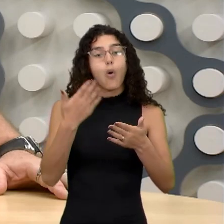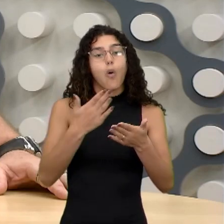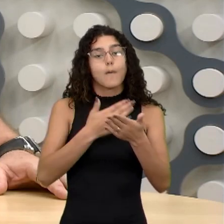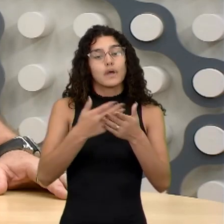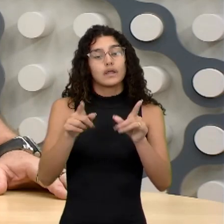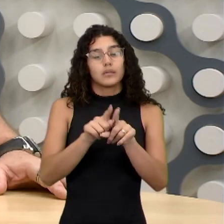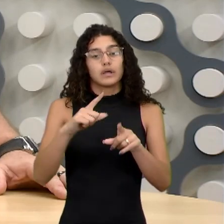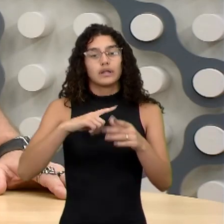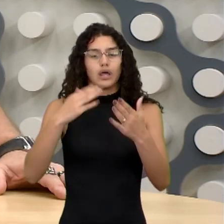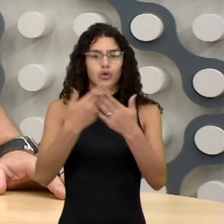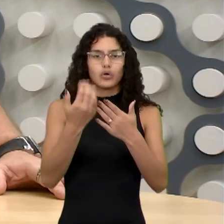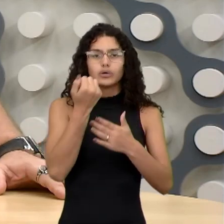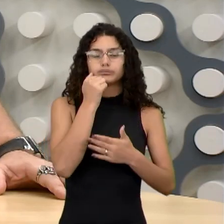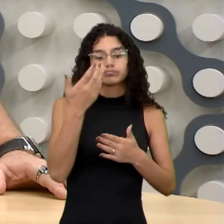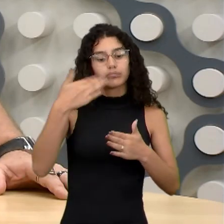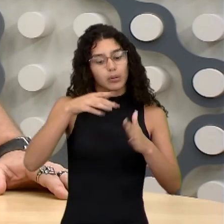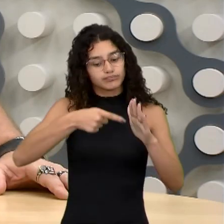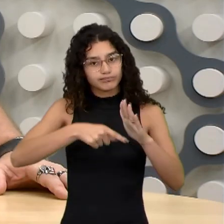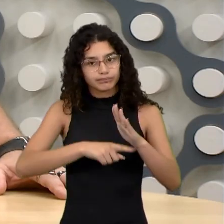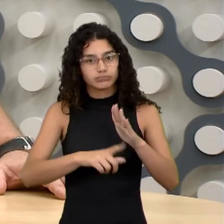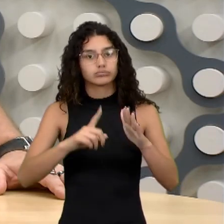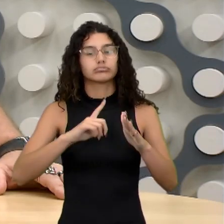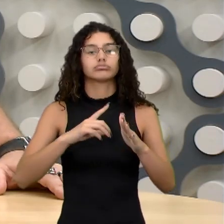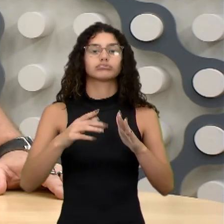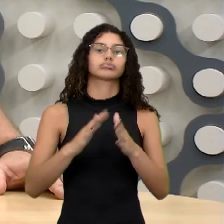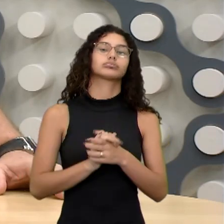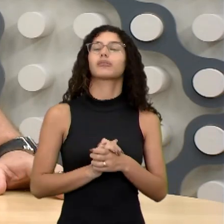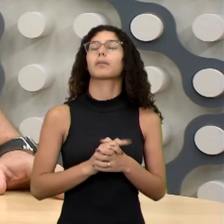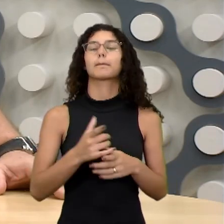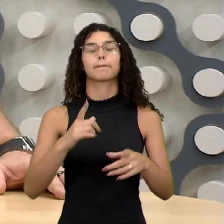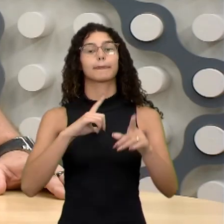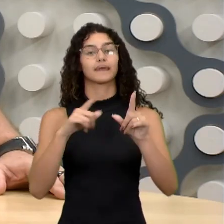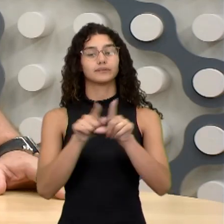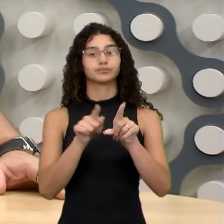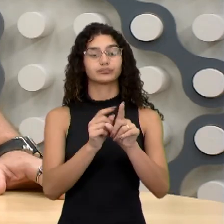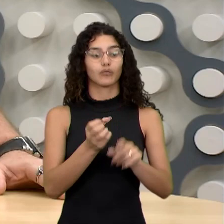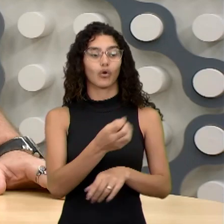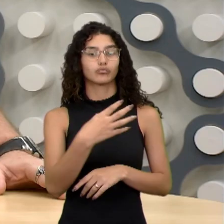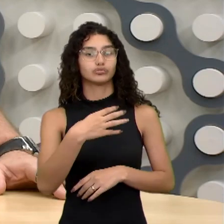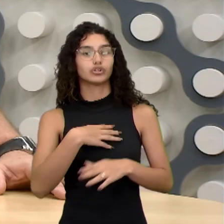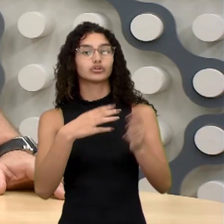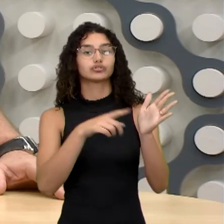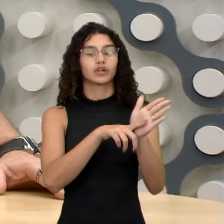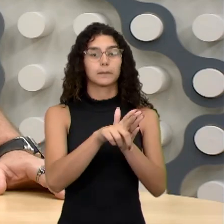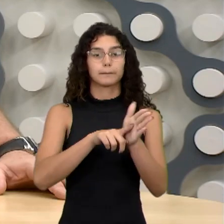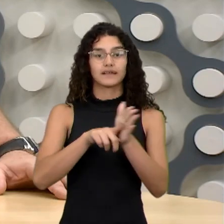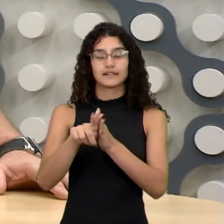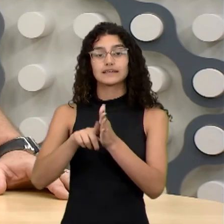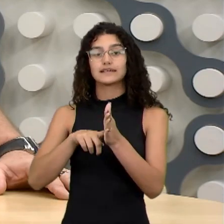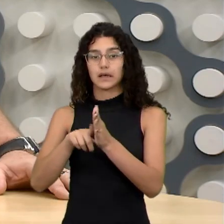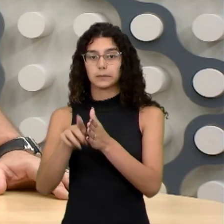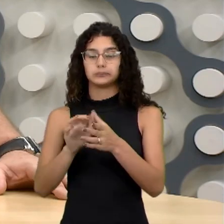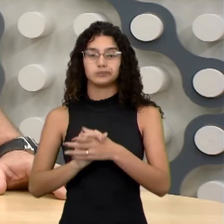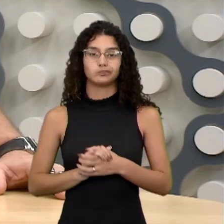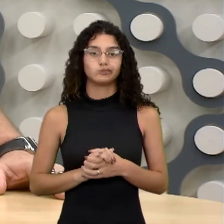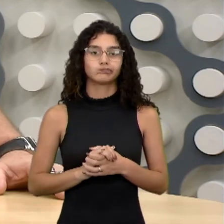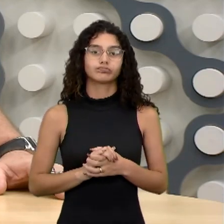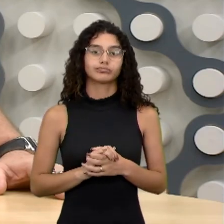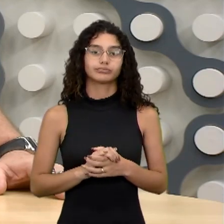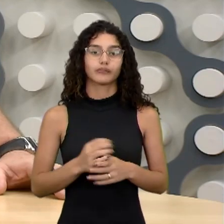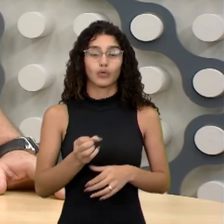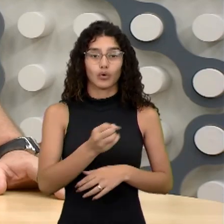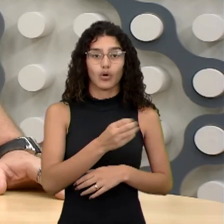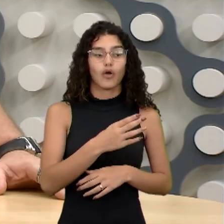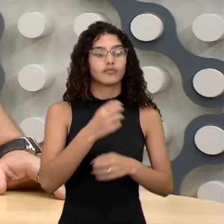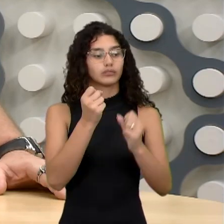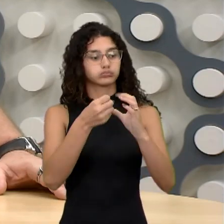estudos científicos mais aprofundados, né, começa a ter novos jeitos de pesquisar e datações com novas